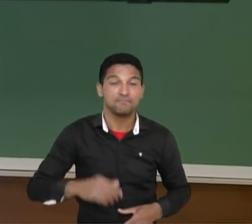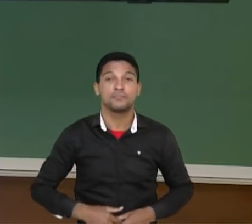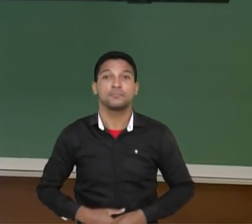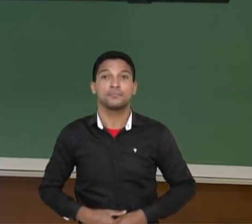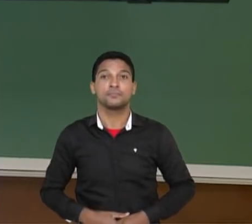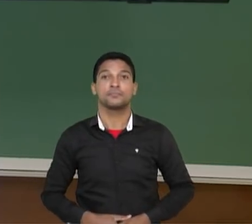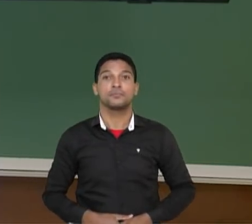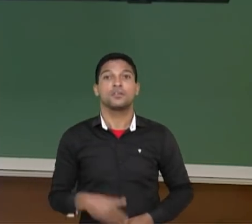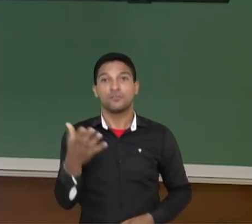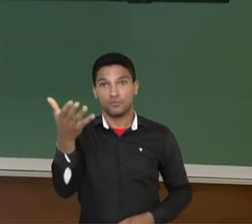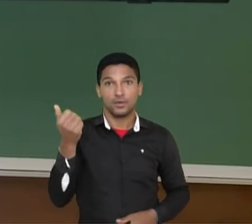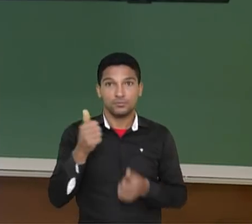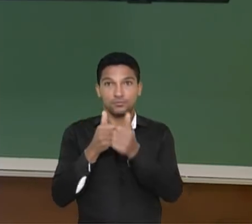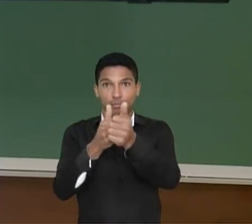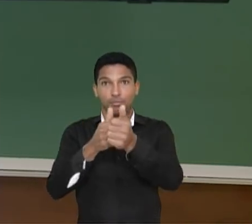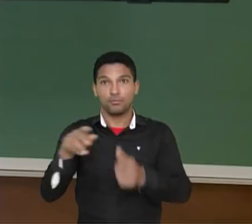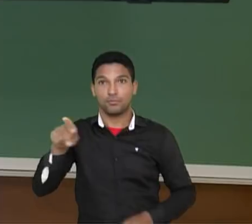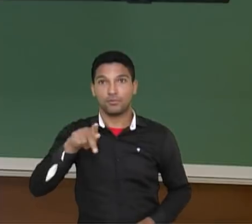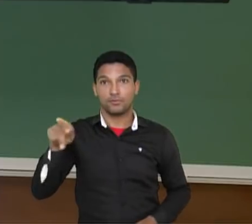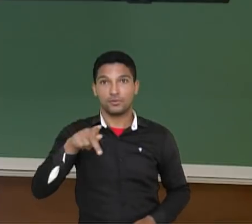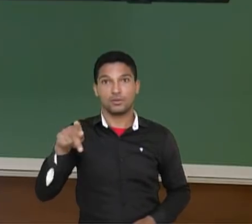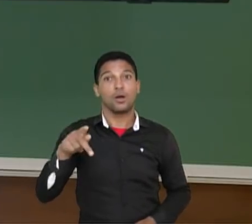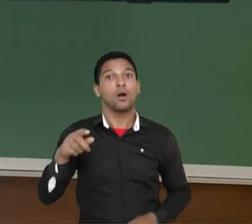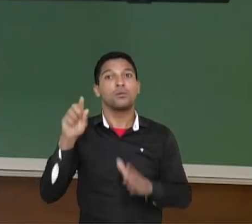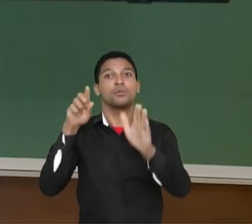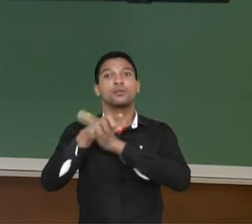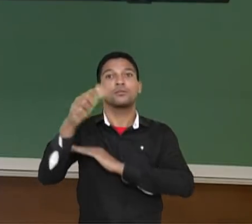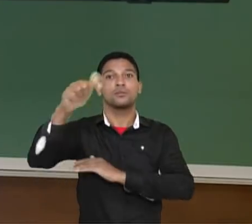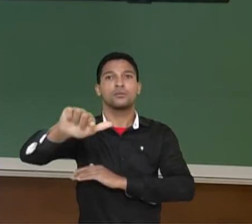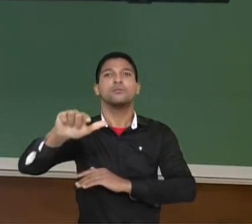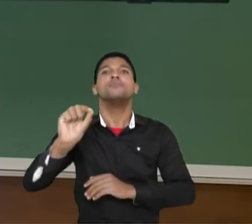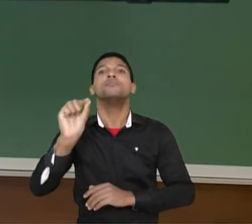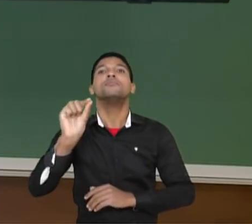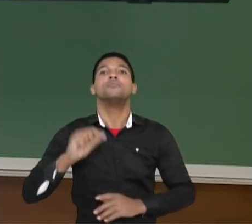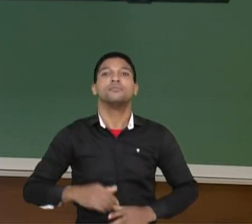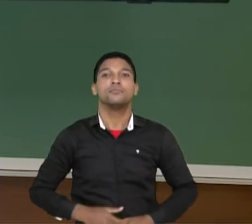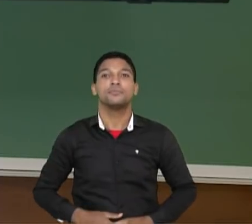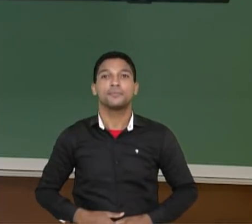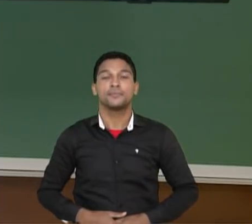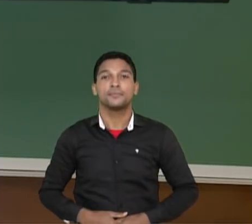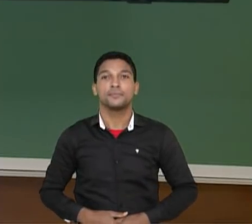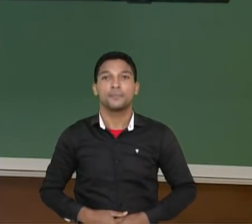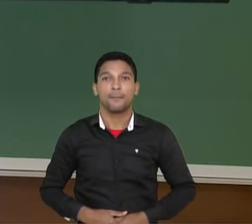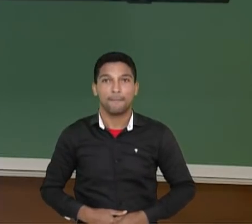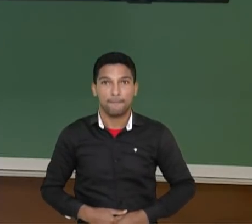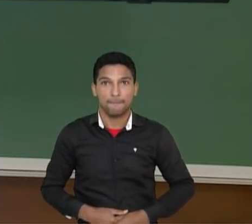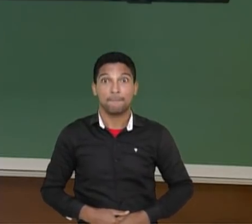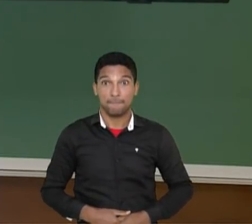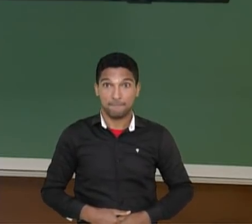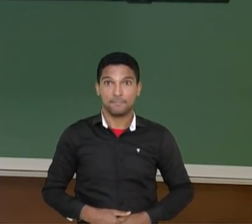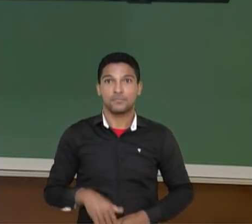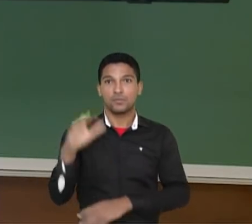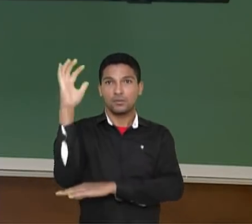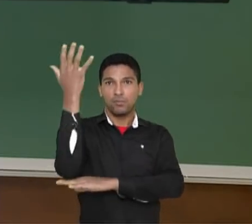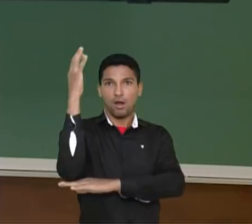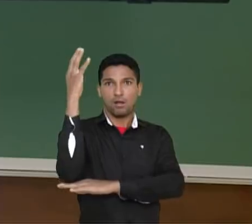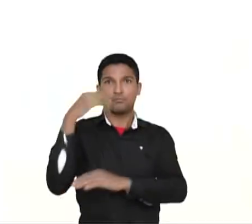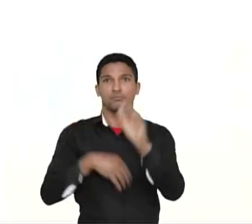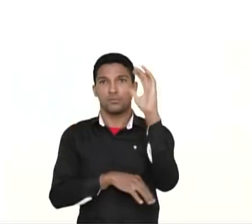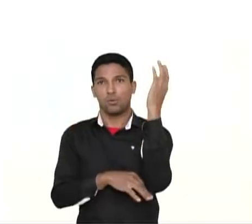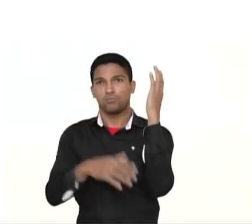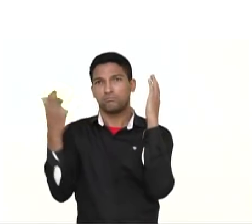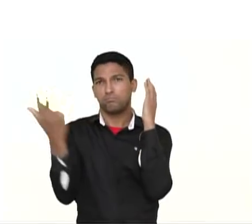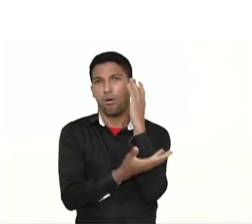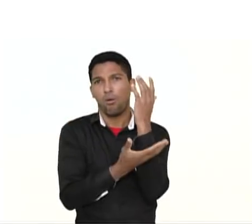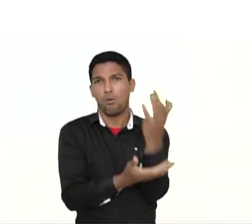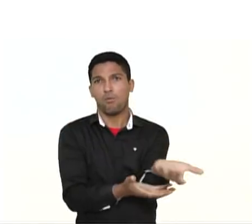aqui comigo, então, novamente a pergunta, tá? Qual foi a pergunta que eu fiz para você? Desmatamento do tamanho do Líbano